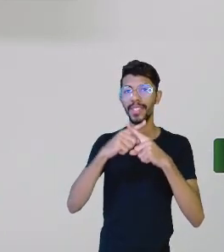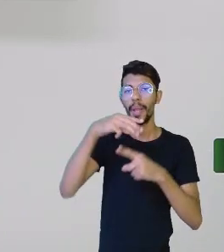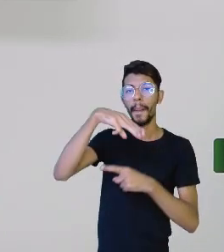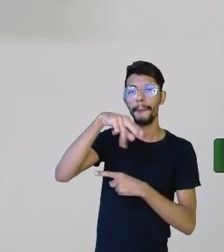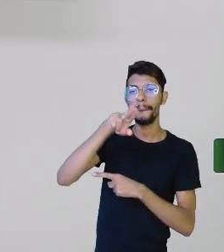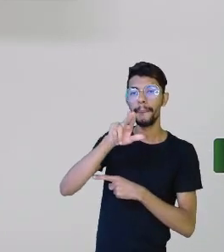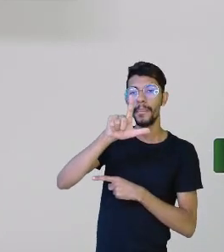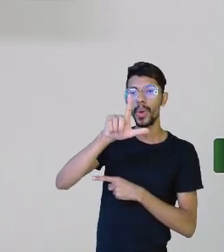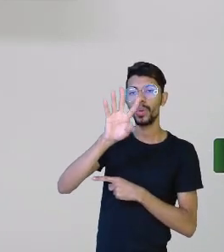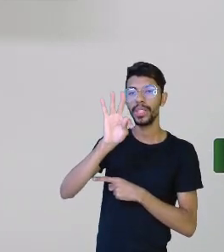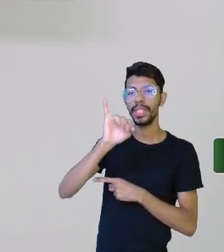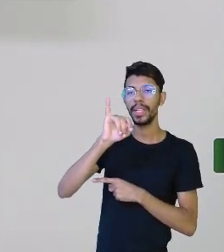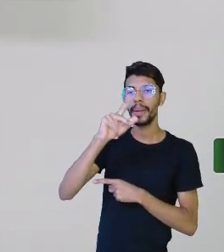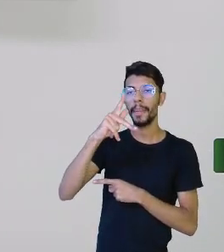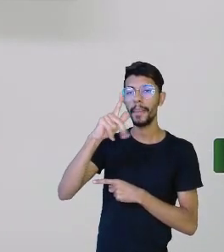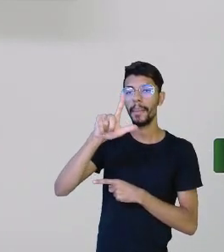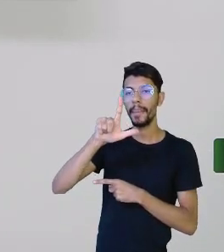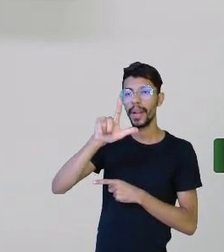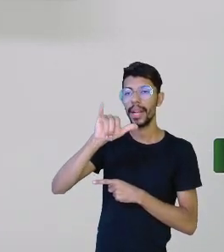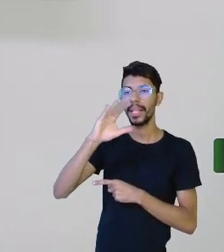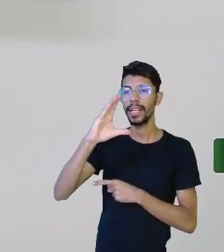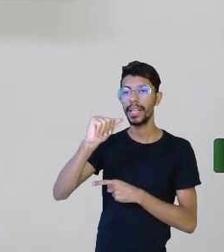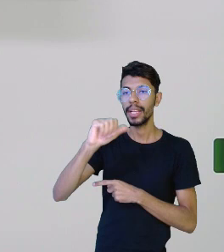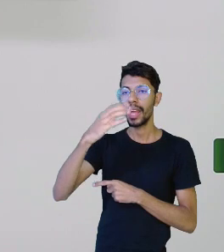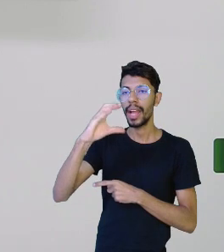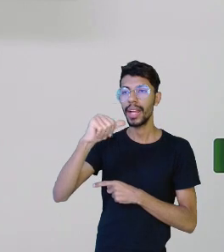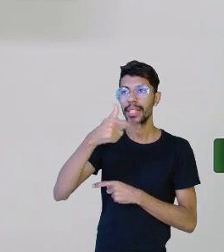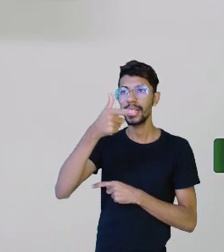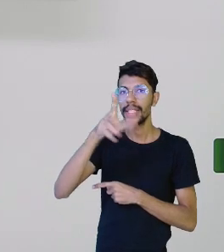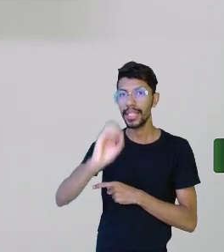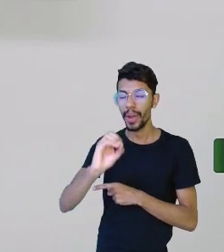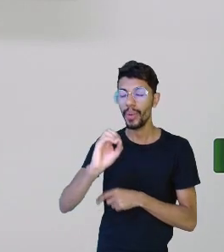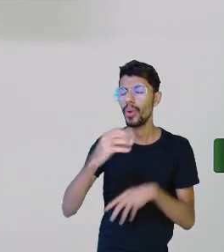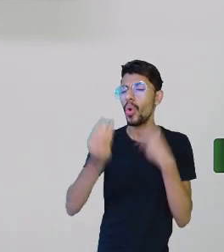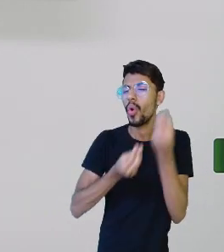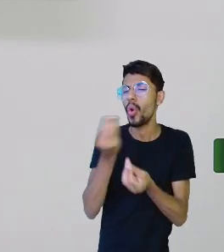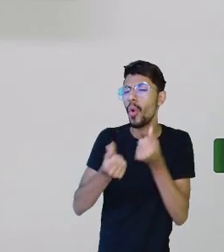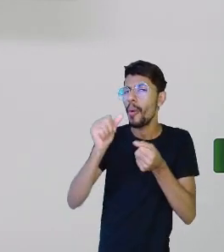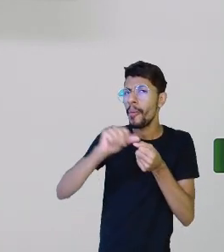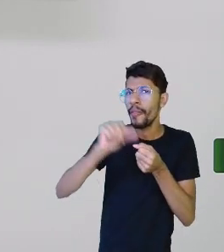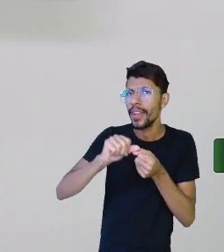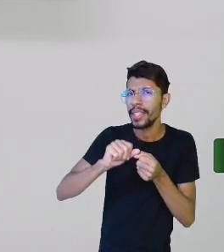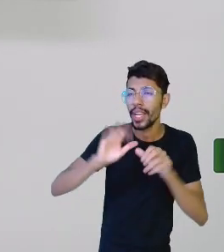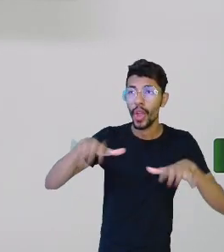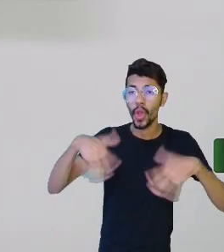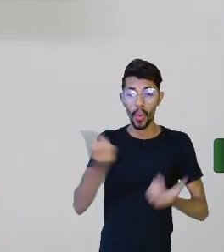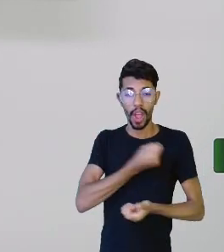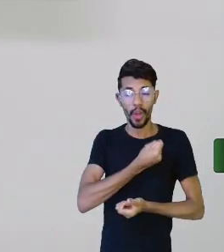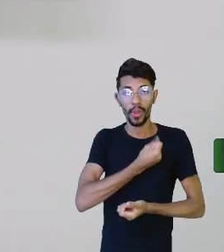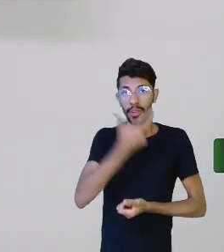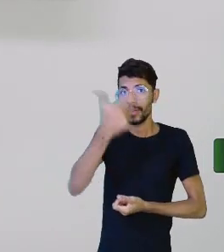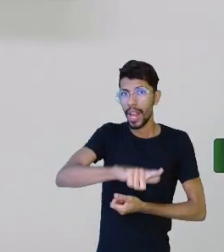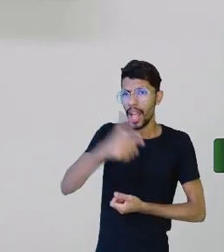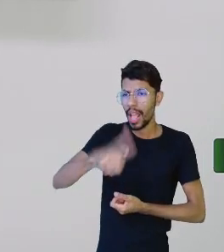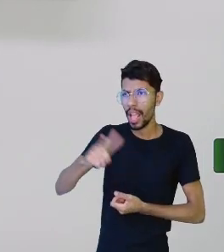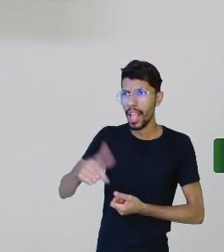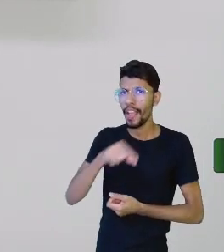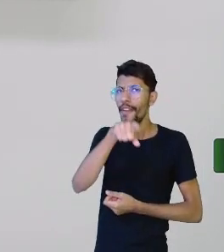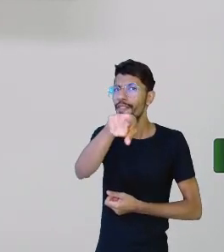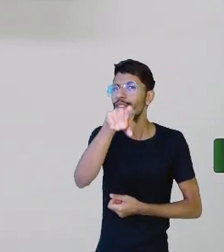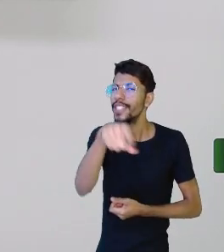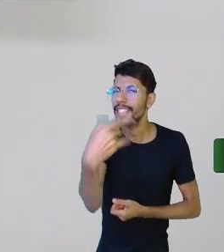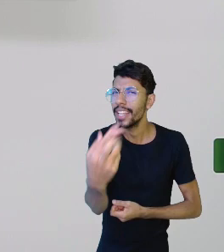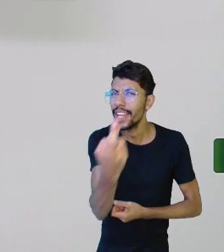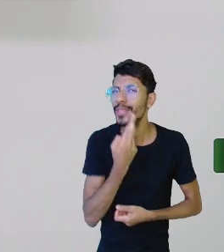Multiplicação, corretíssimo. Então, qual é a multiplicação? Como é que eu vou fazer? Qual é o número que está sendo repetido? Você que está